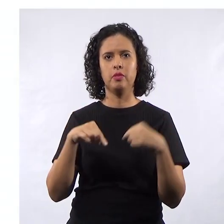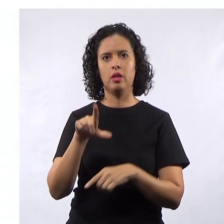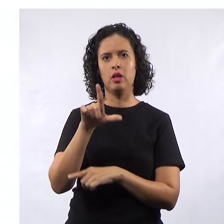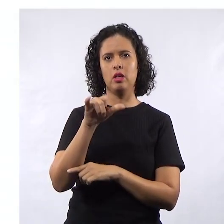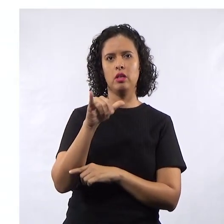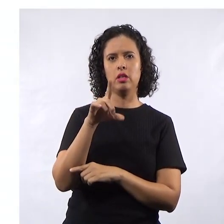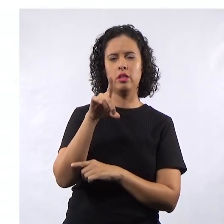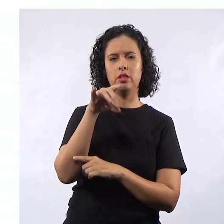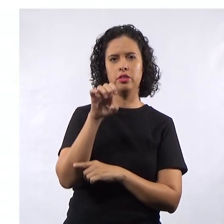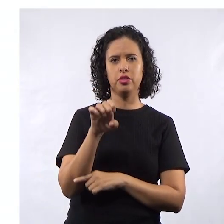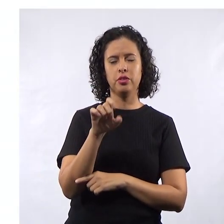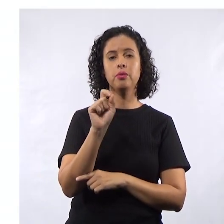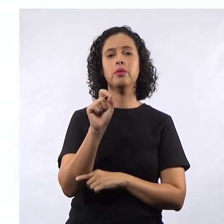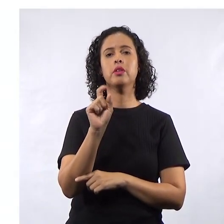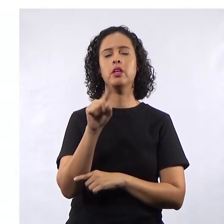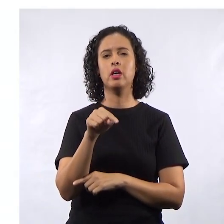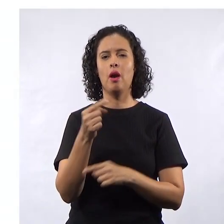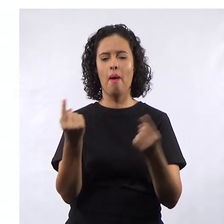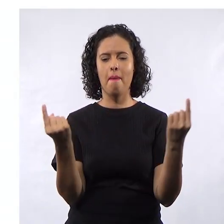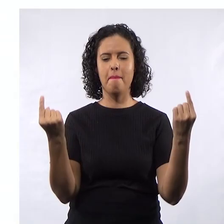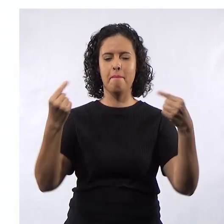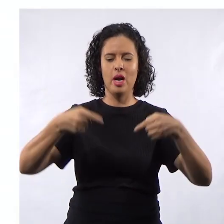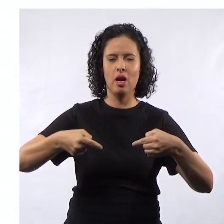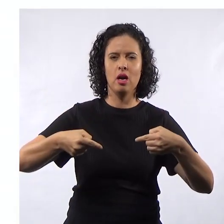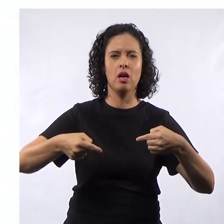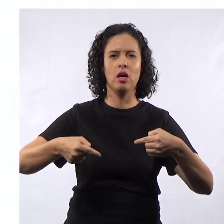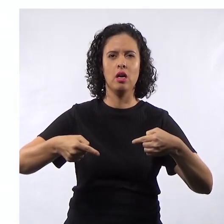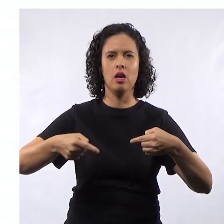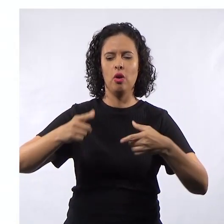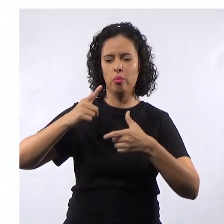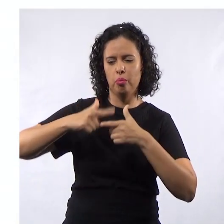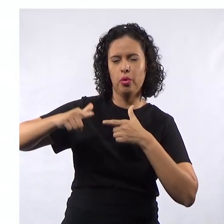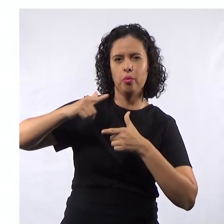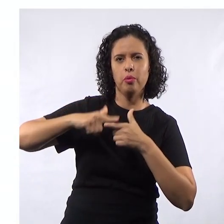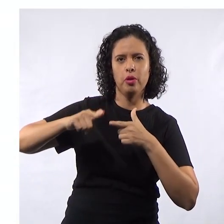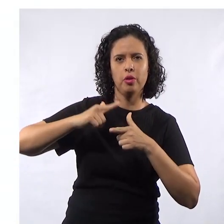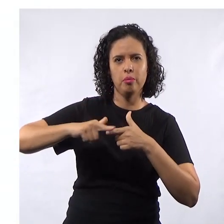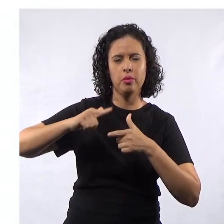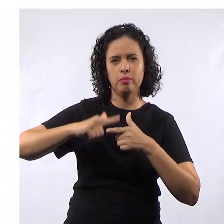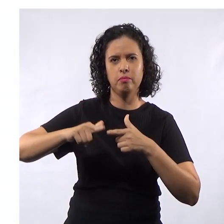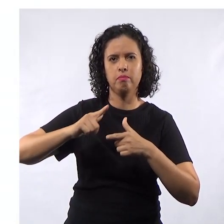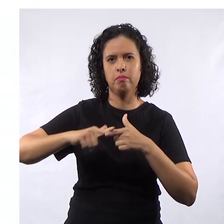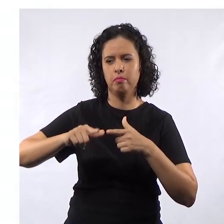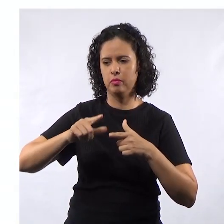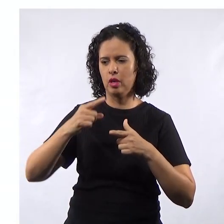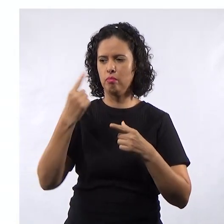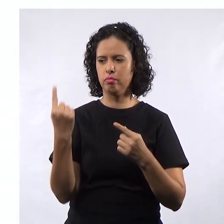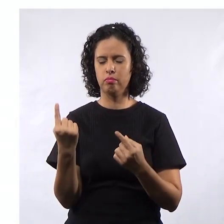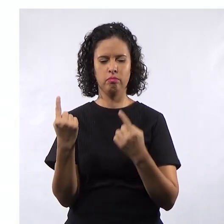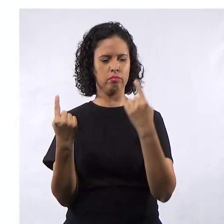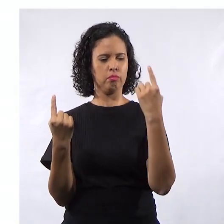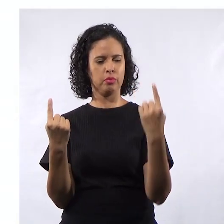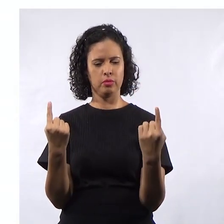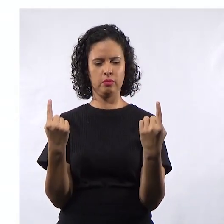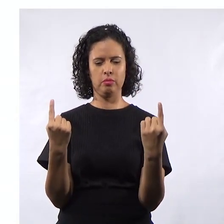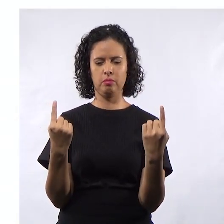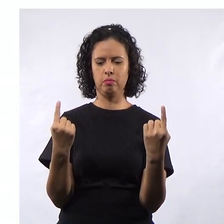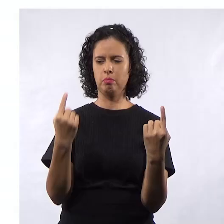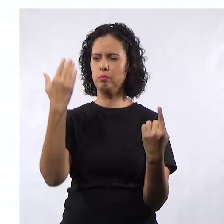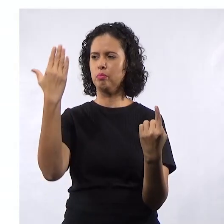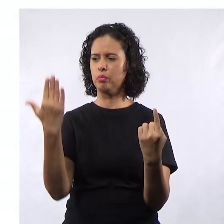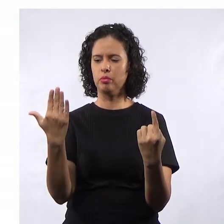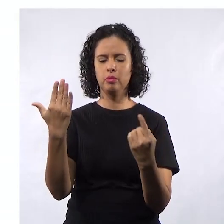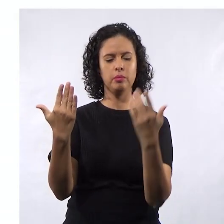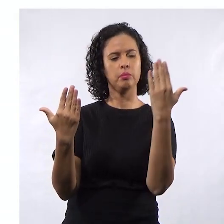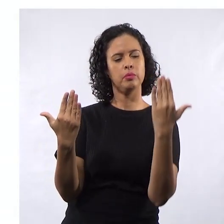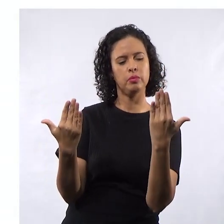Lide. A lide é o conflito, basicamente um conflito, né? Ou seja, tem duas partes com interesses